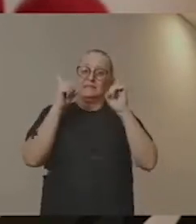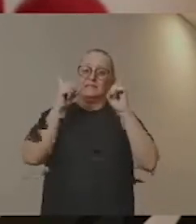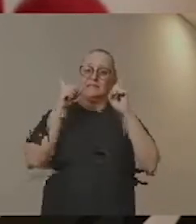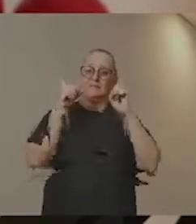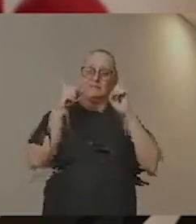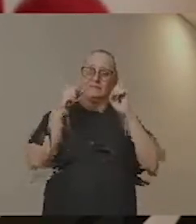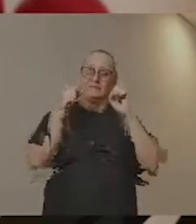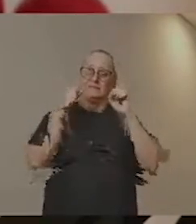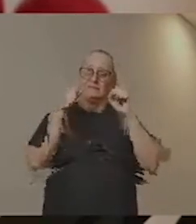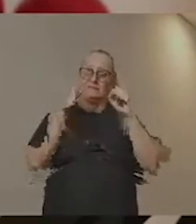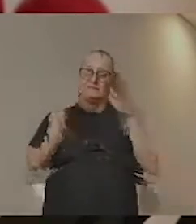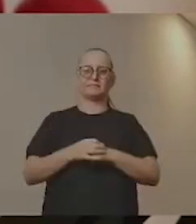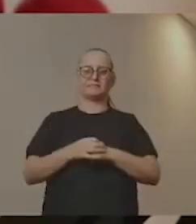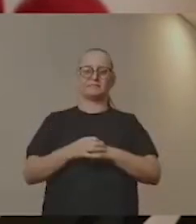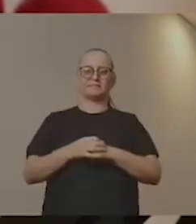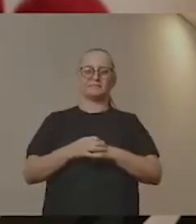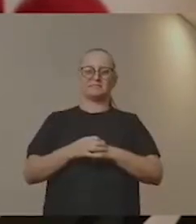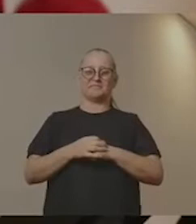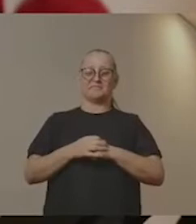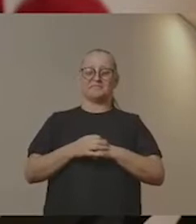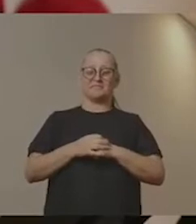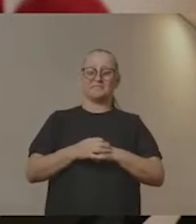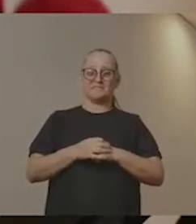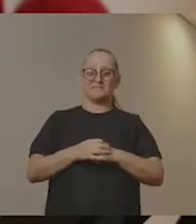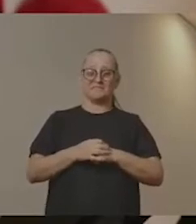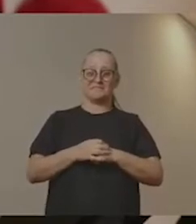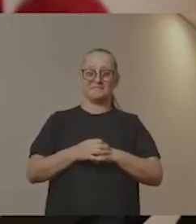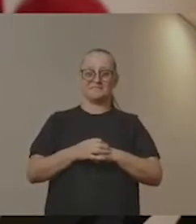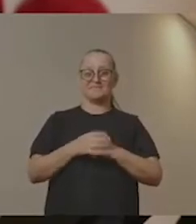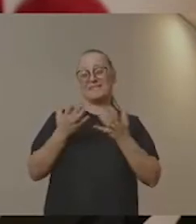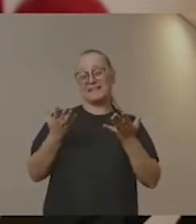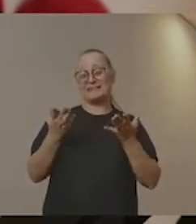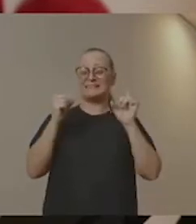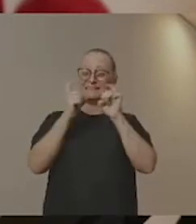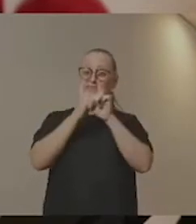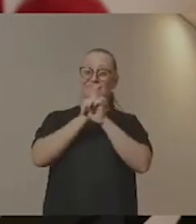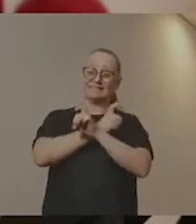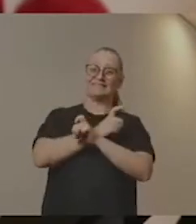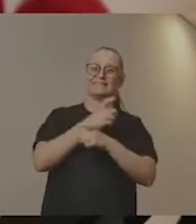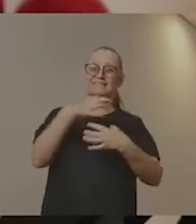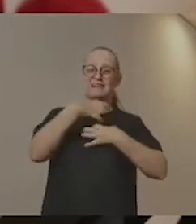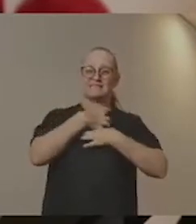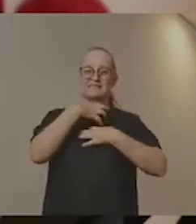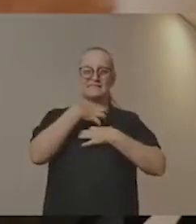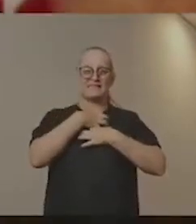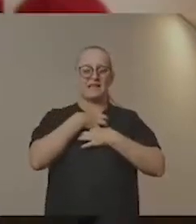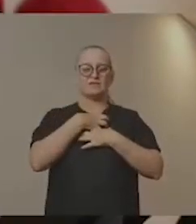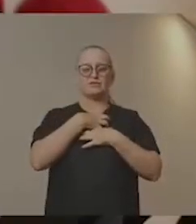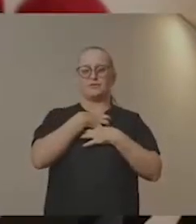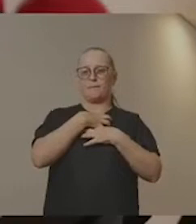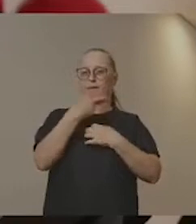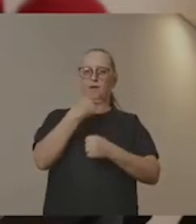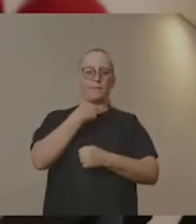Como é que eu posso falar? é um sentimento que não pode ser